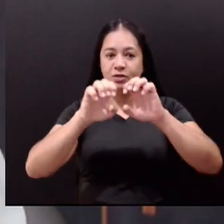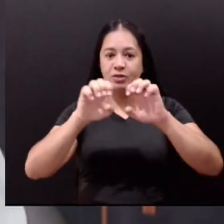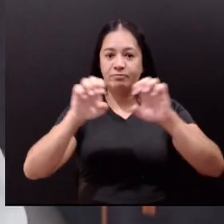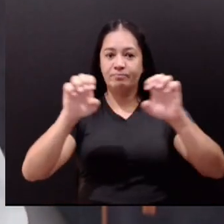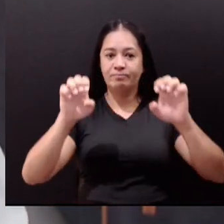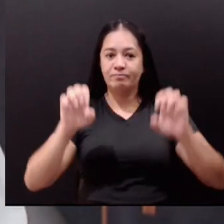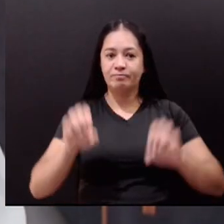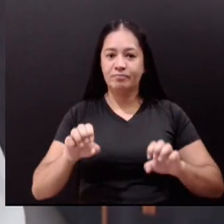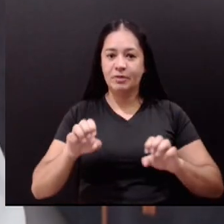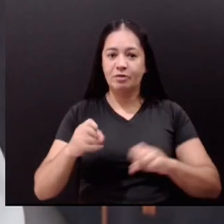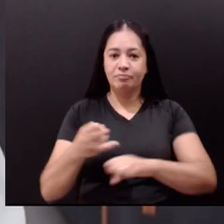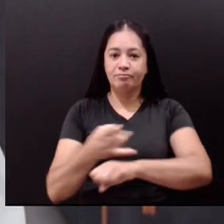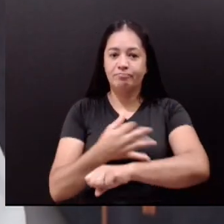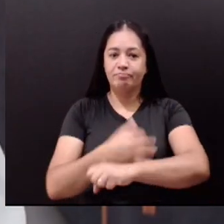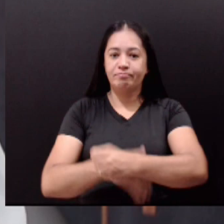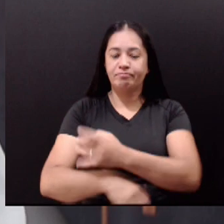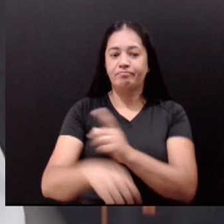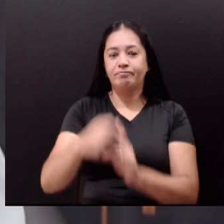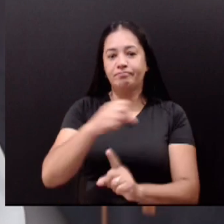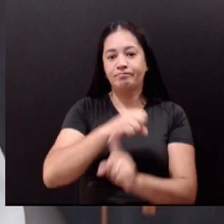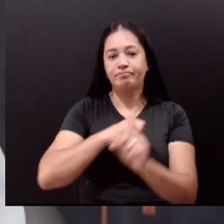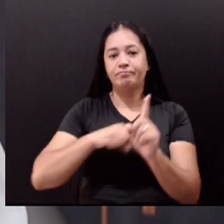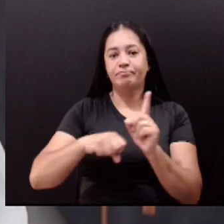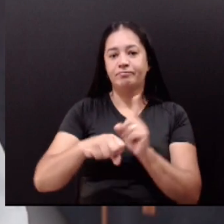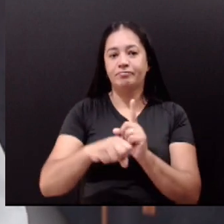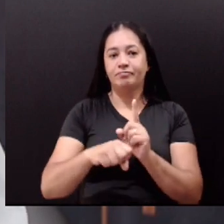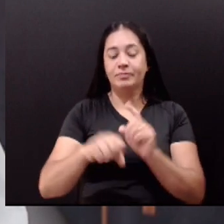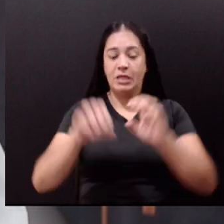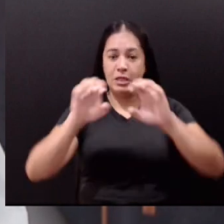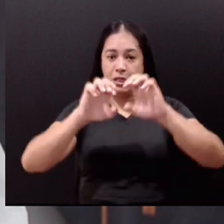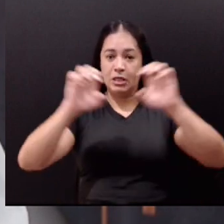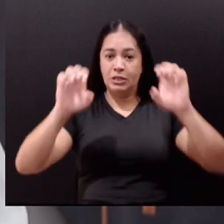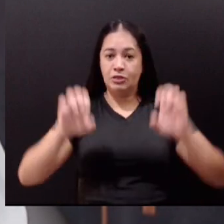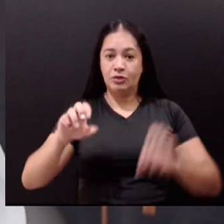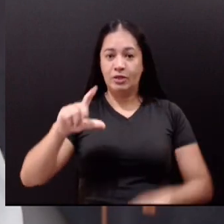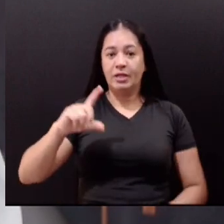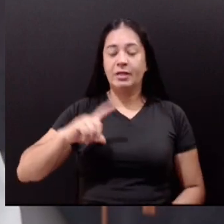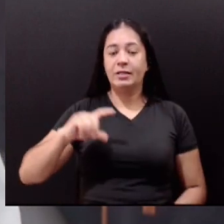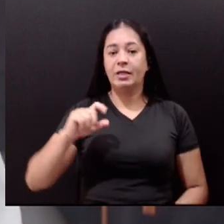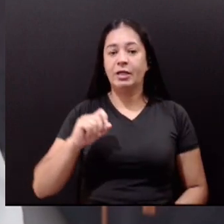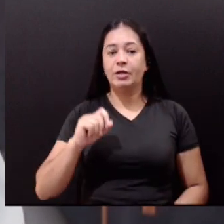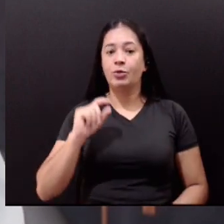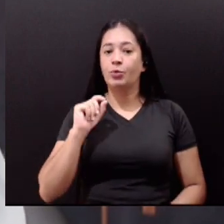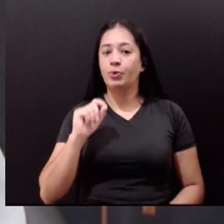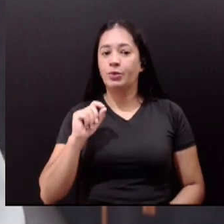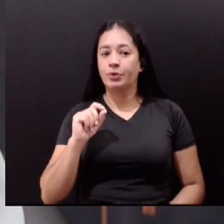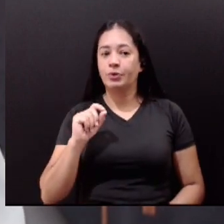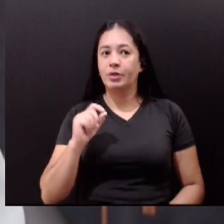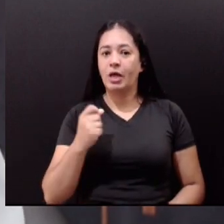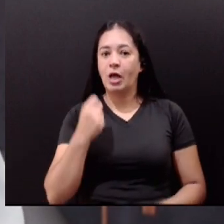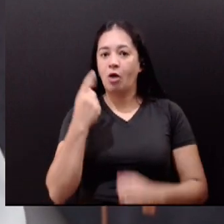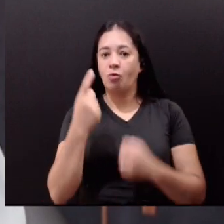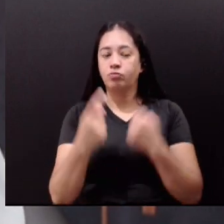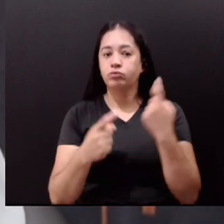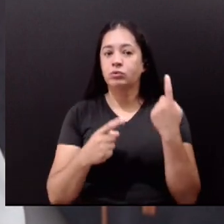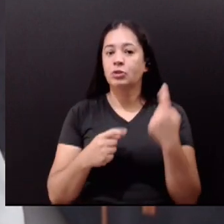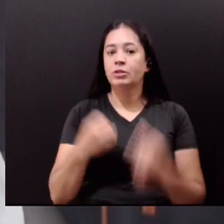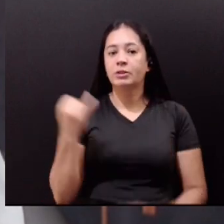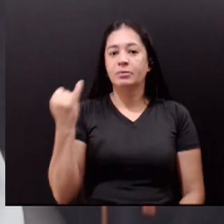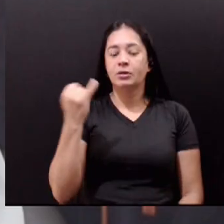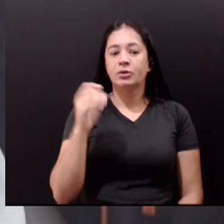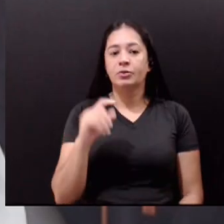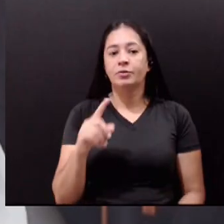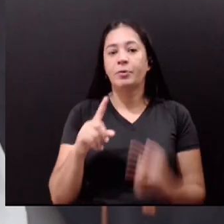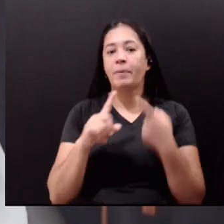do ser humano. Uhum. Nessa estrutura tem alguns pontos interessantes, que eu considero os mais importantes, primeiro a